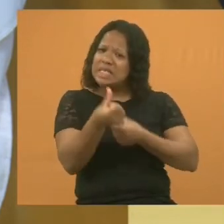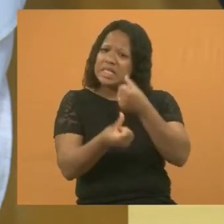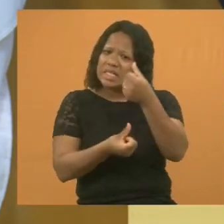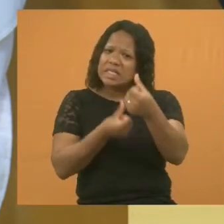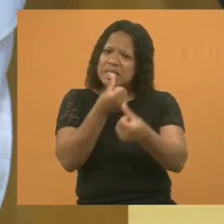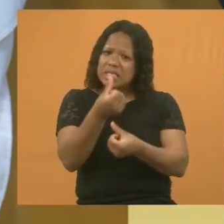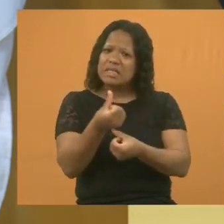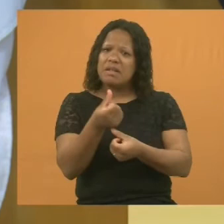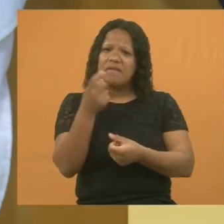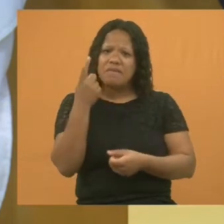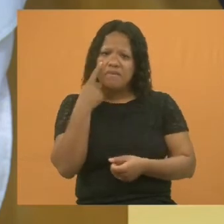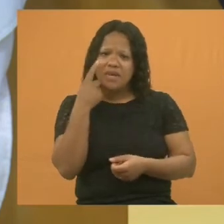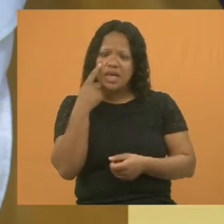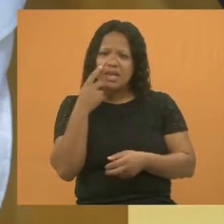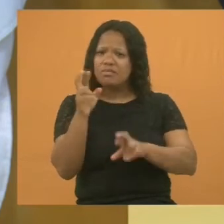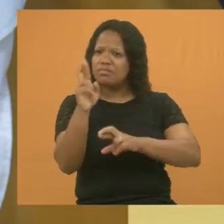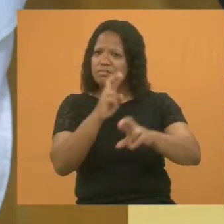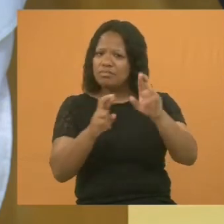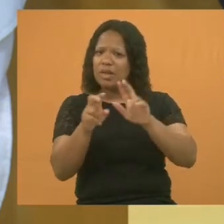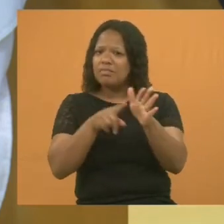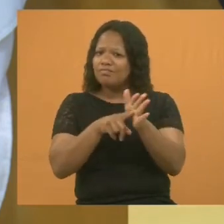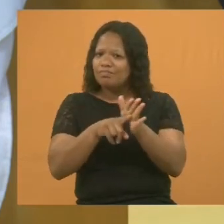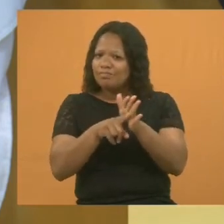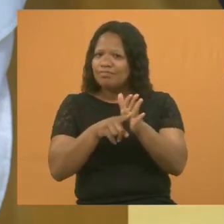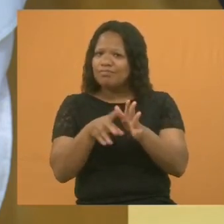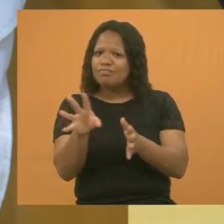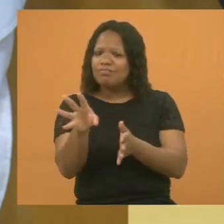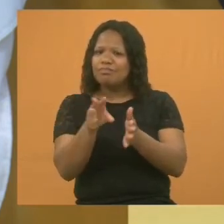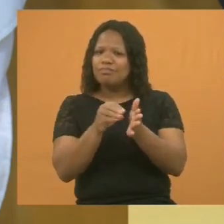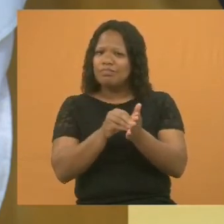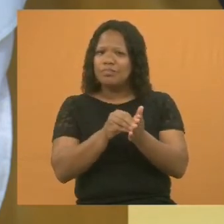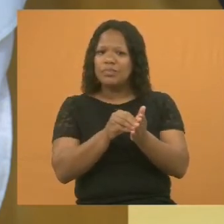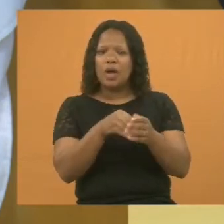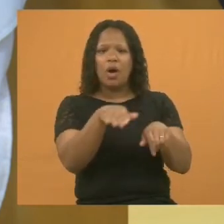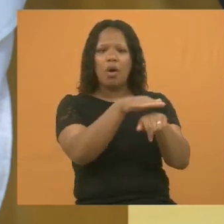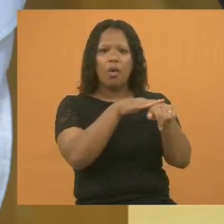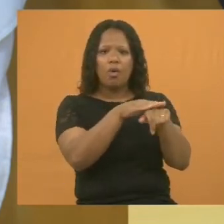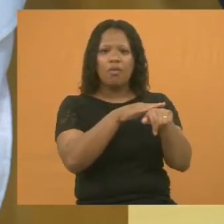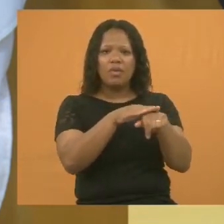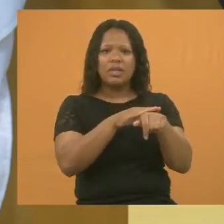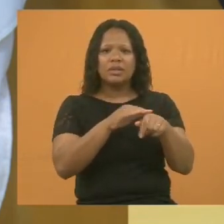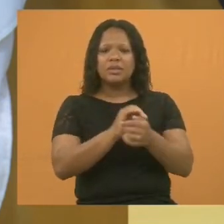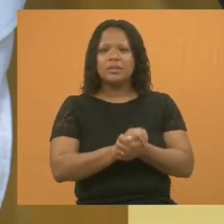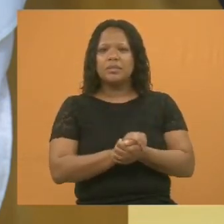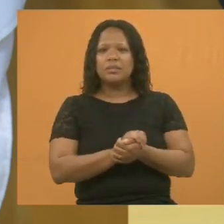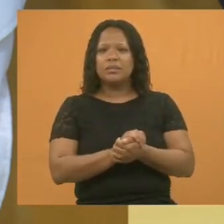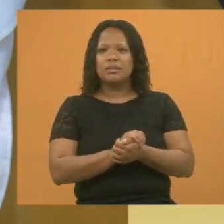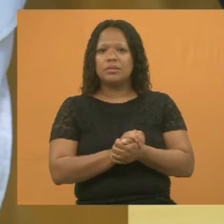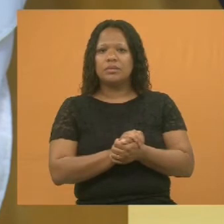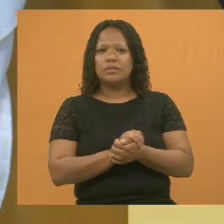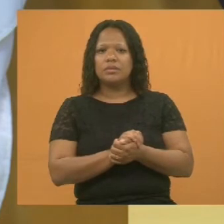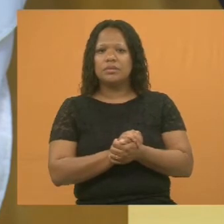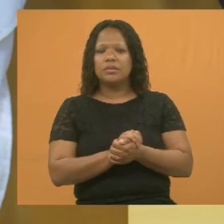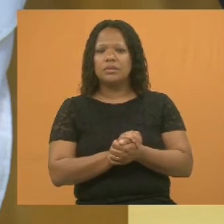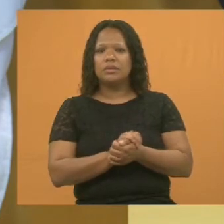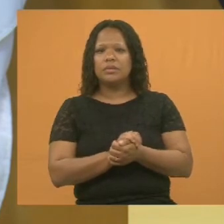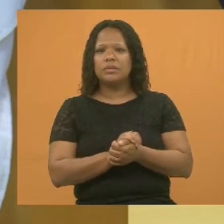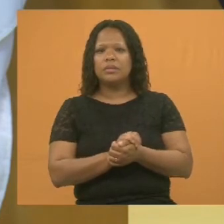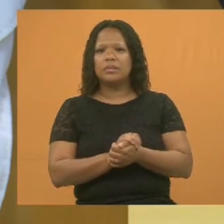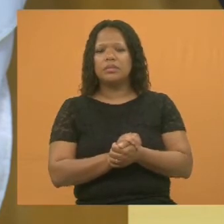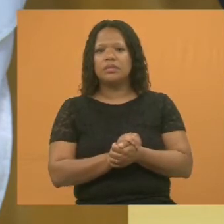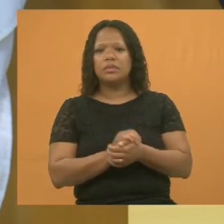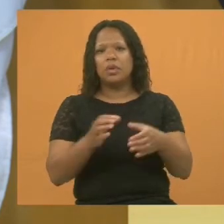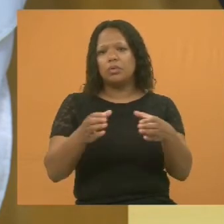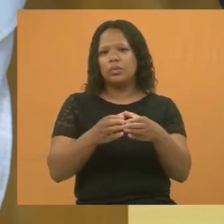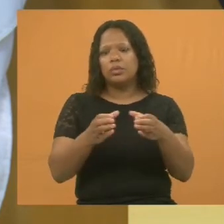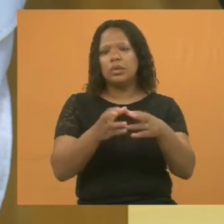semestral, sintetizar o resultado, ser encaminhado aos órgãos executivos para você ajustar procedimentos e